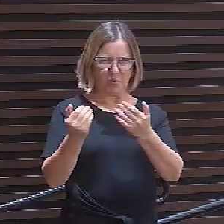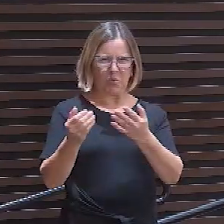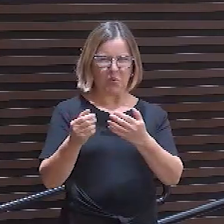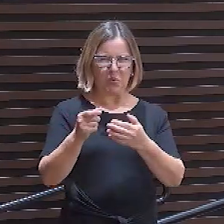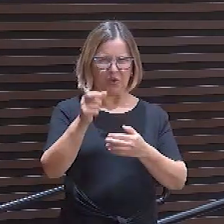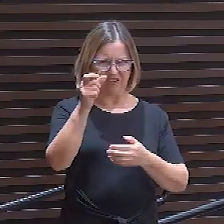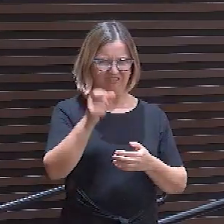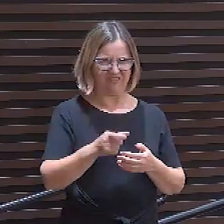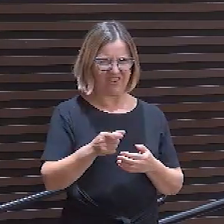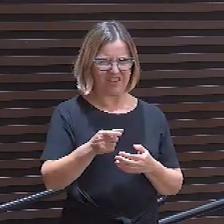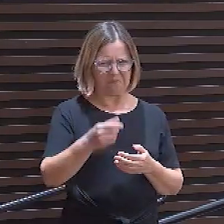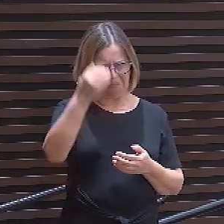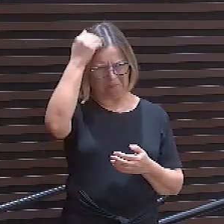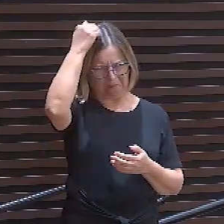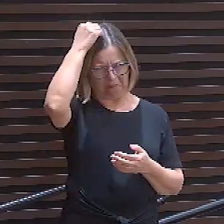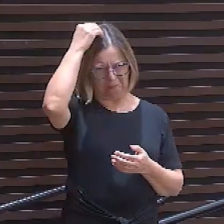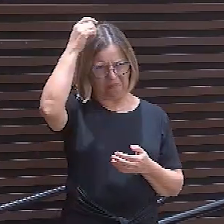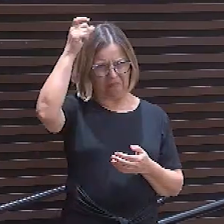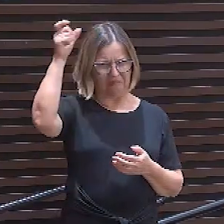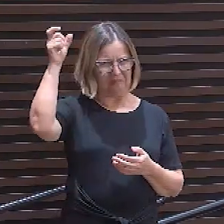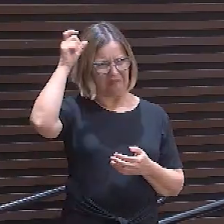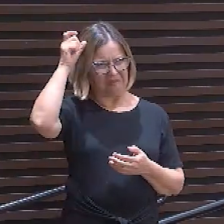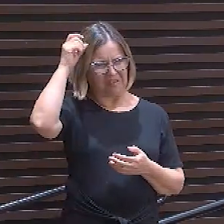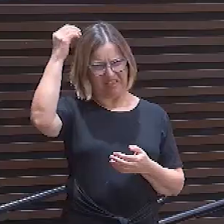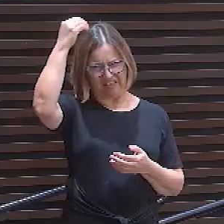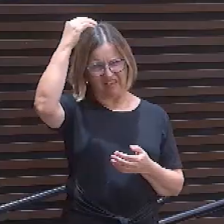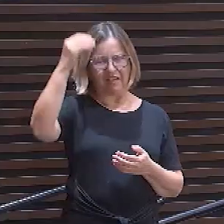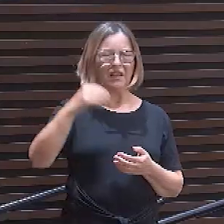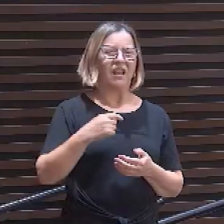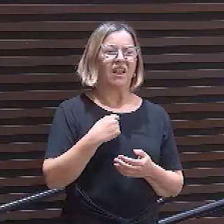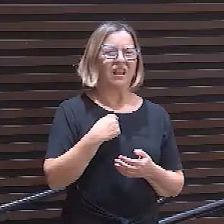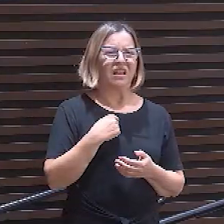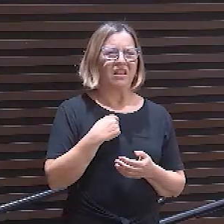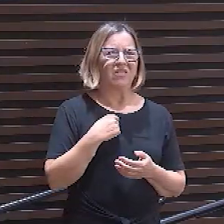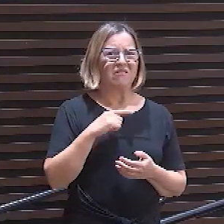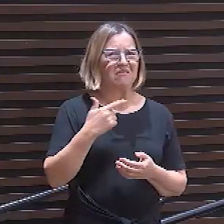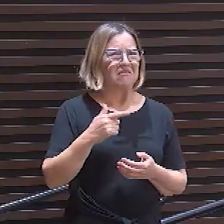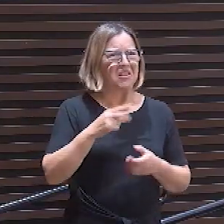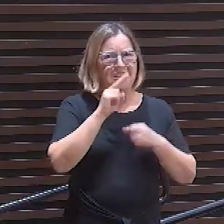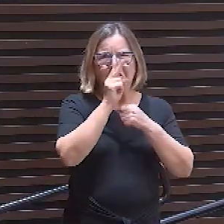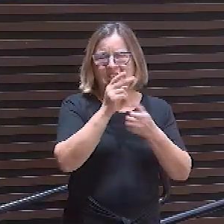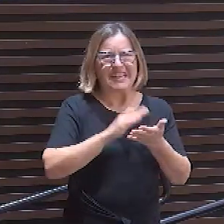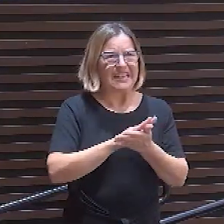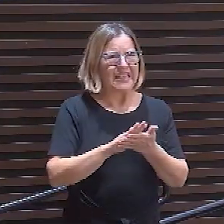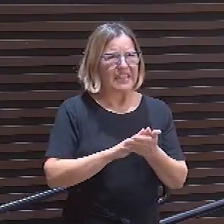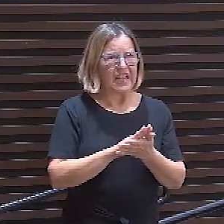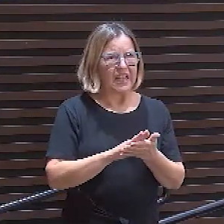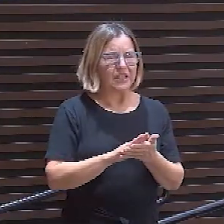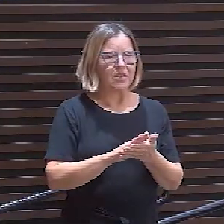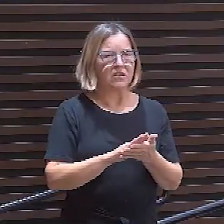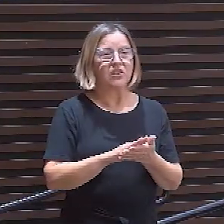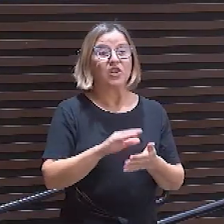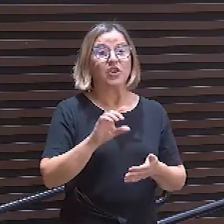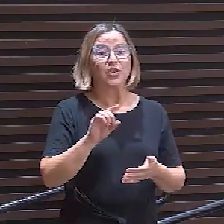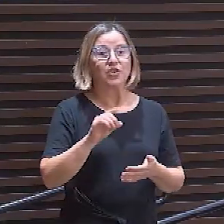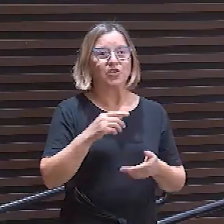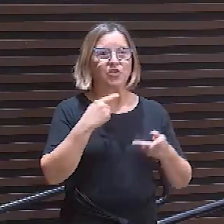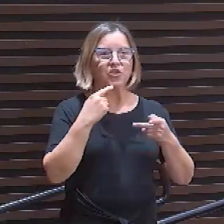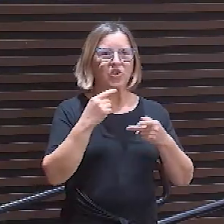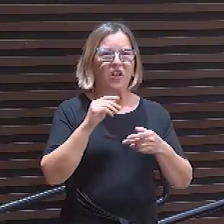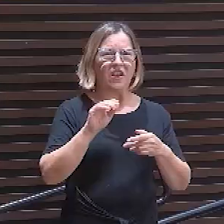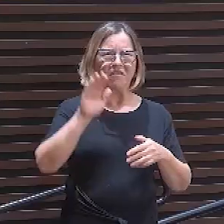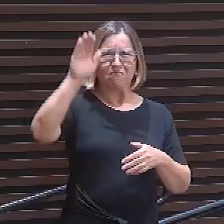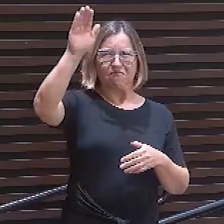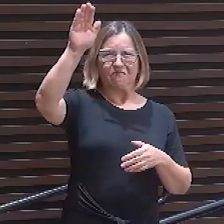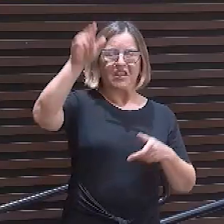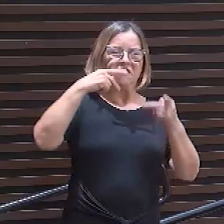sem nenhuma força, sem nenhuma condição, simplesmente ergui a mão e disse, em nome de Jesus,